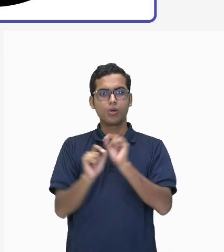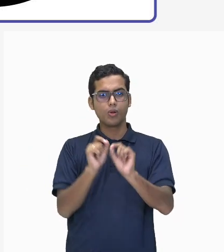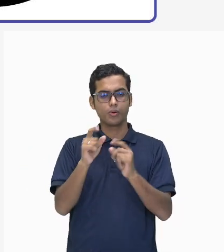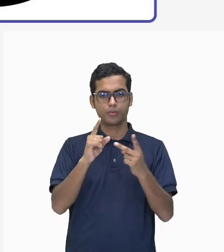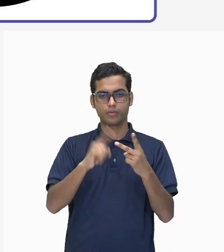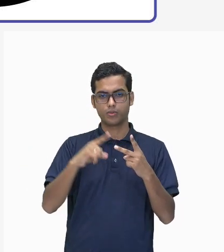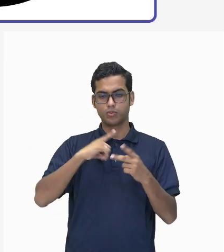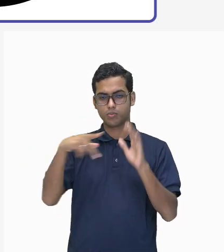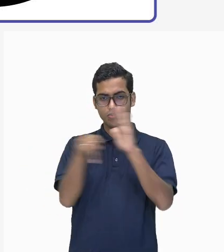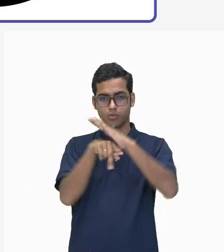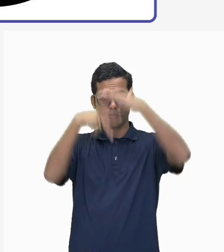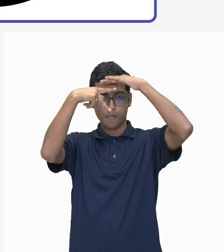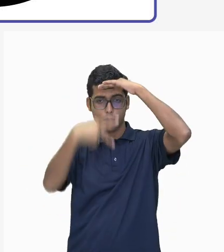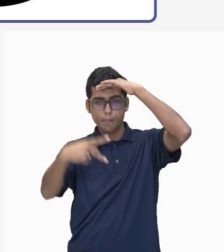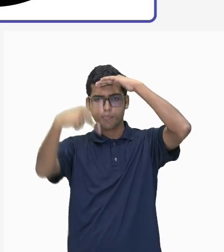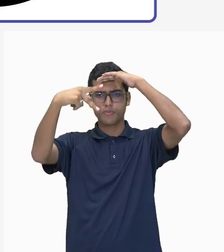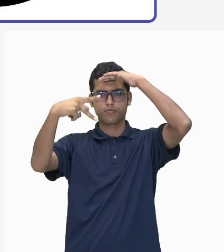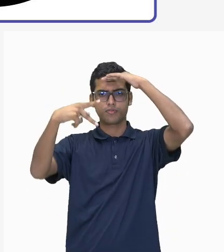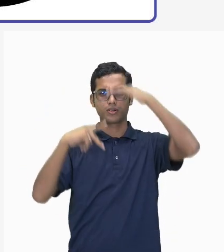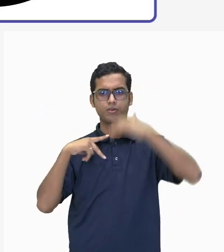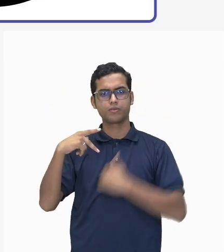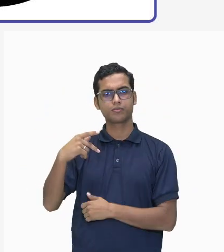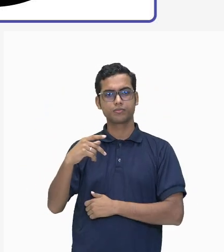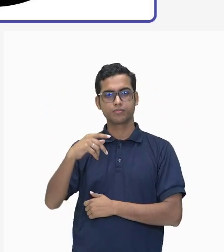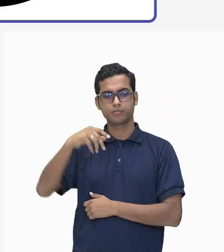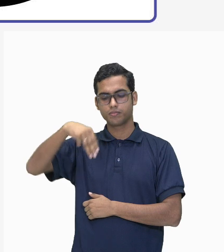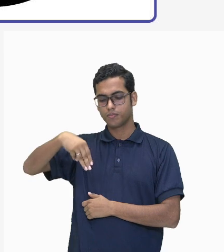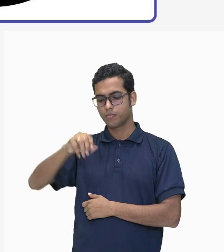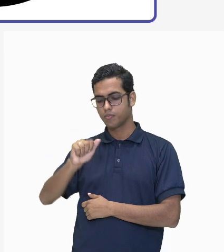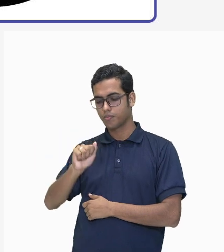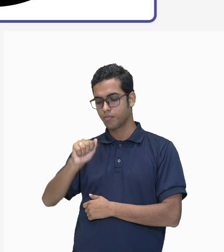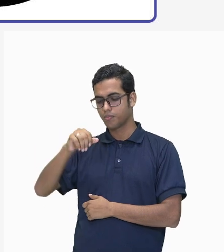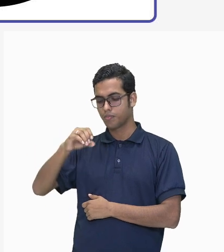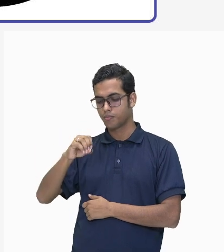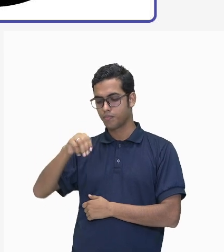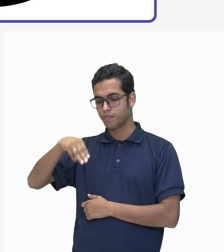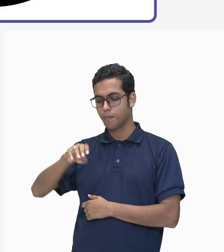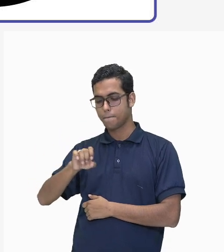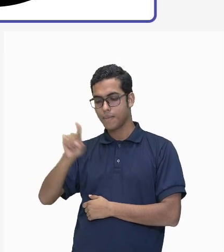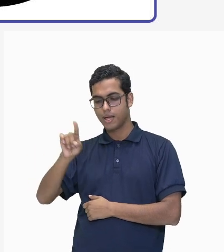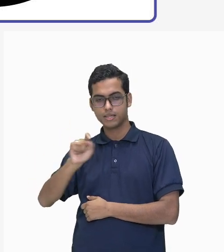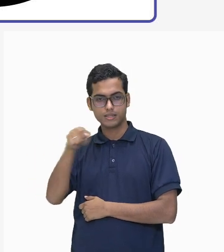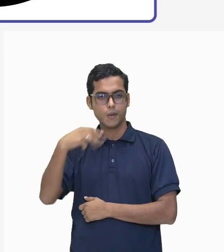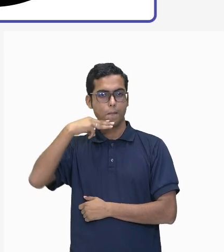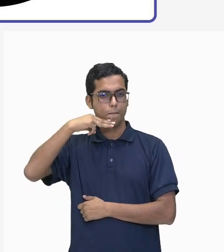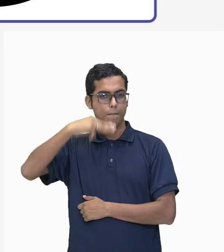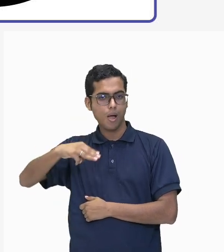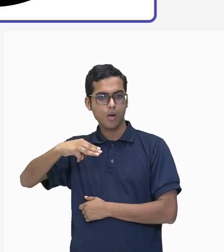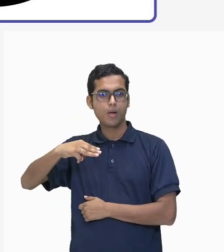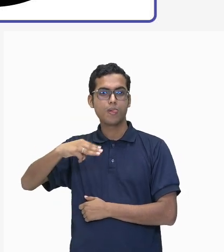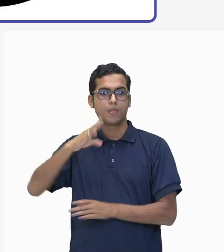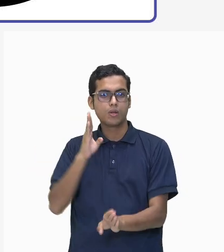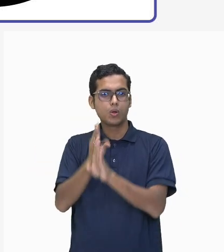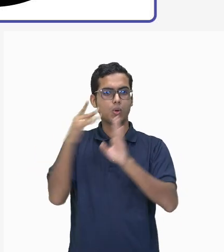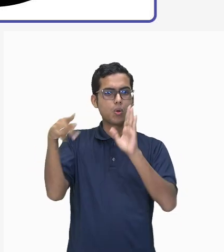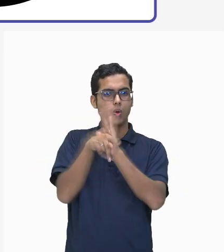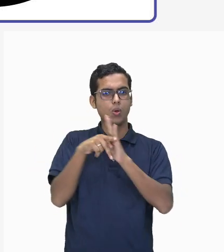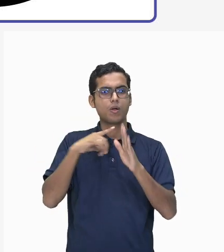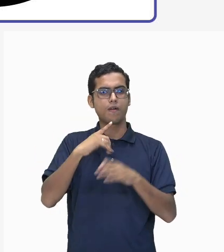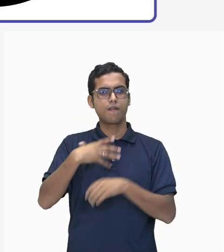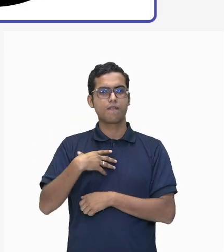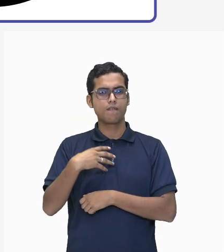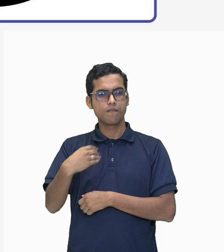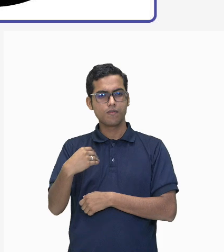e pai do povo ismaelita. O islamismo ele vai surgir também ali próximo do Oriente Médio,